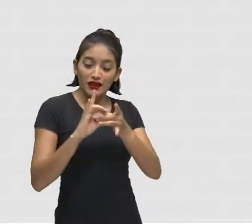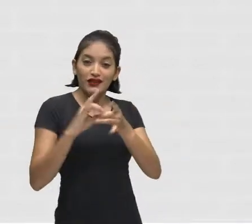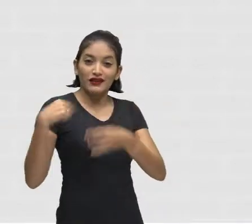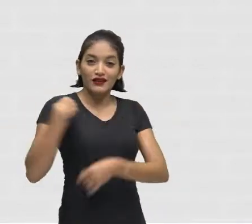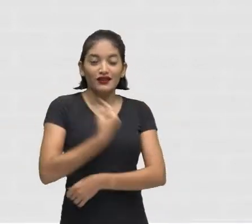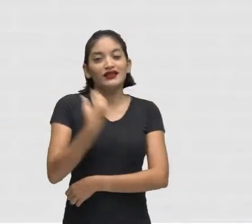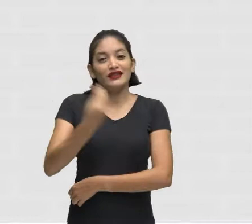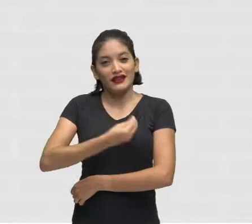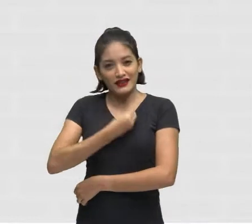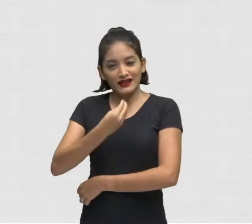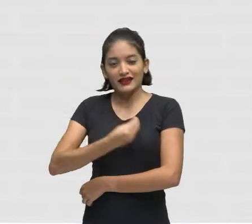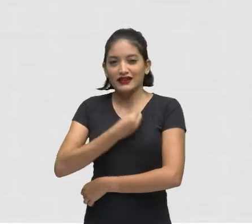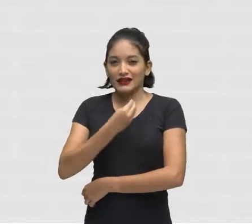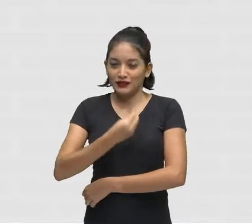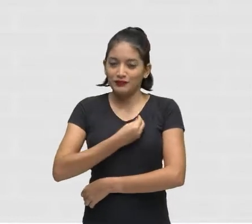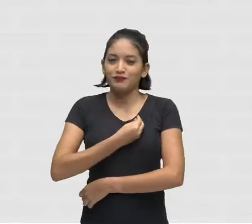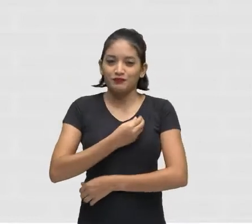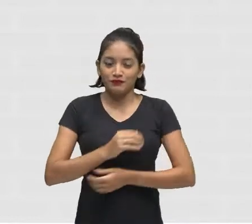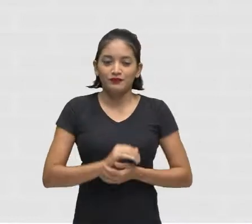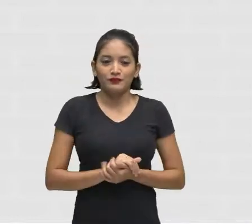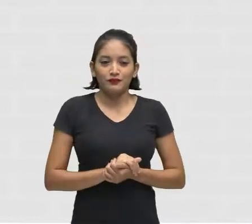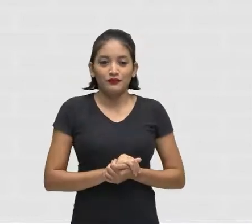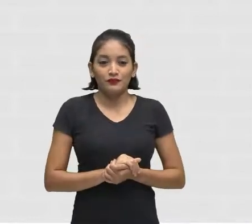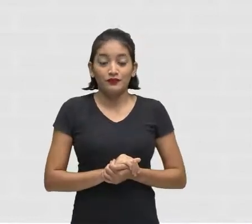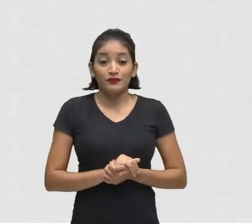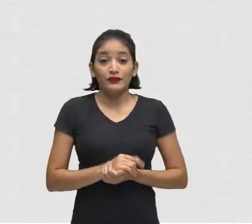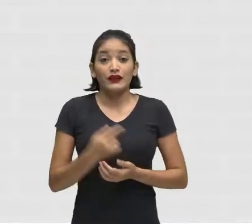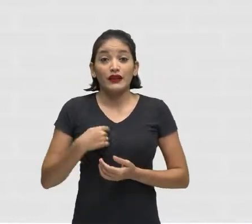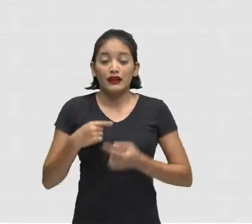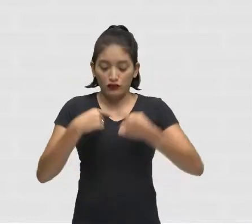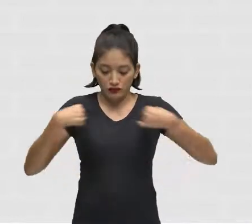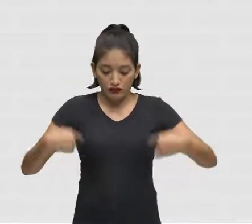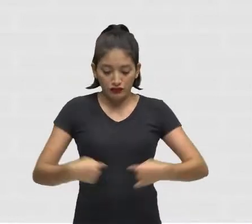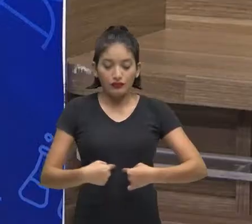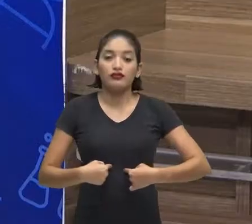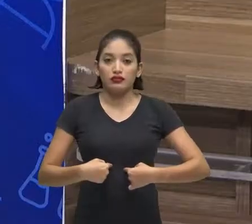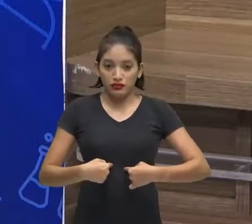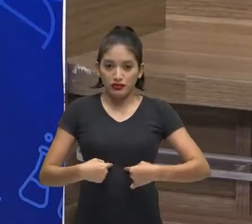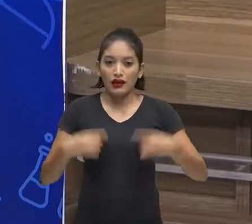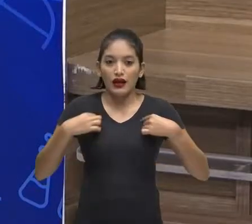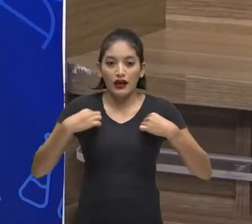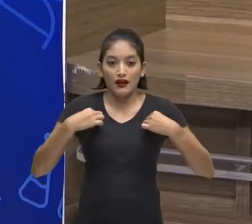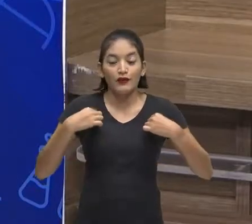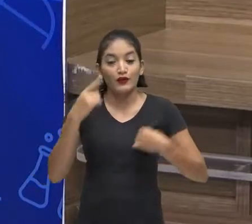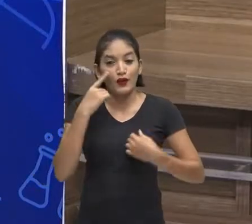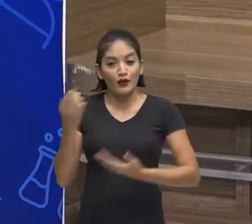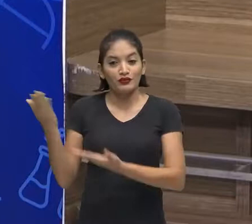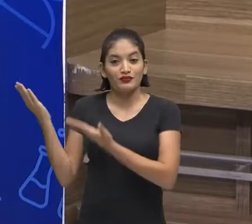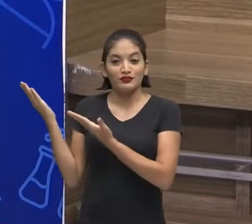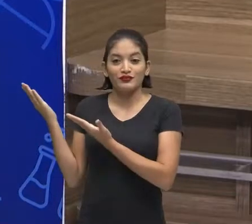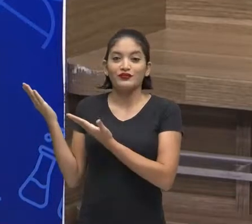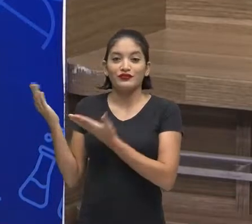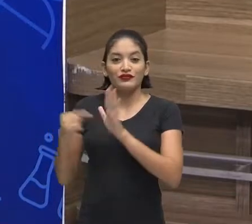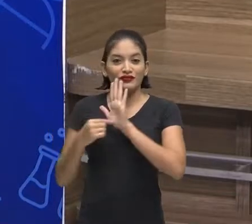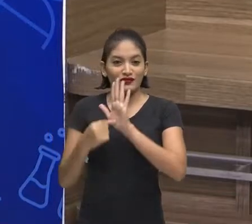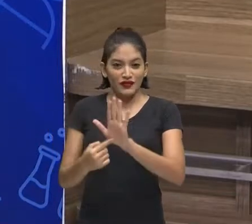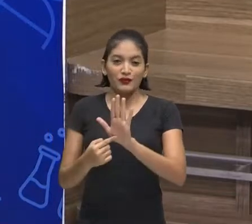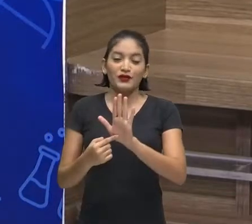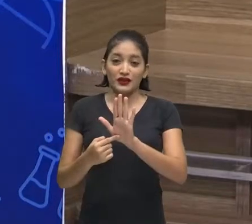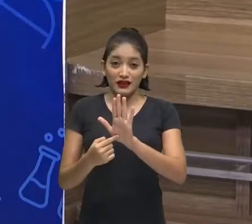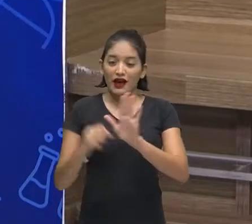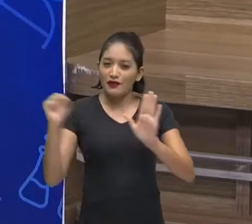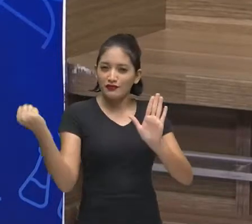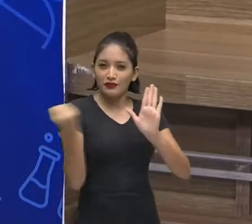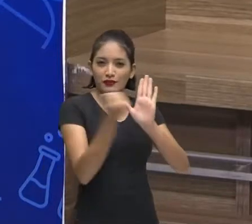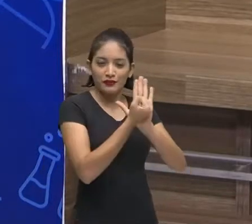vidas? Aqui está na minha blusa, daqui a pouco aparece um pouquinho, coloca aí por favor, isso, olha aí a nossa